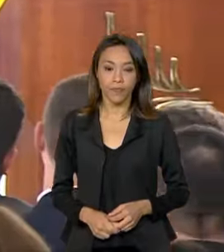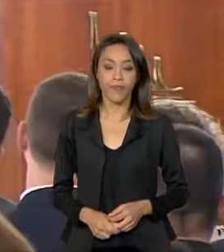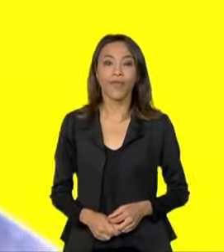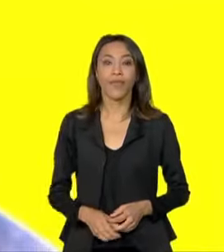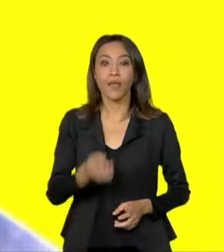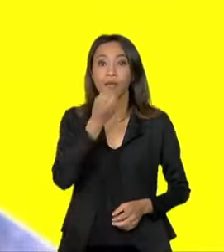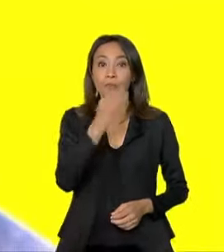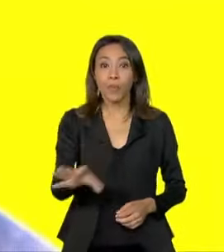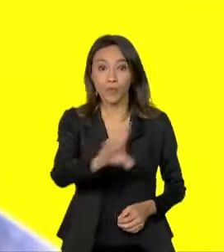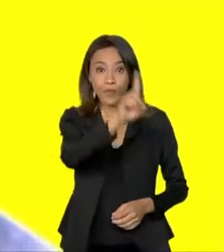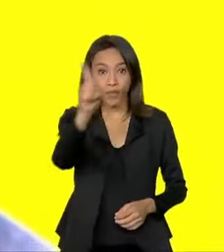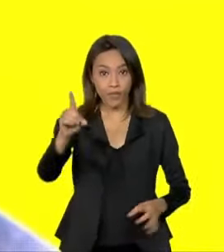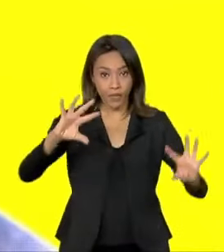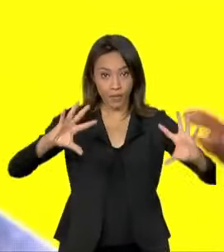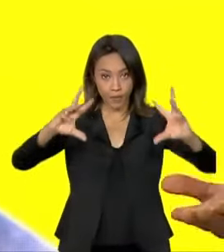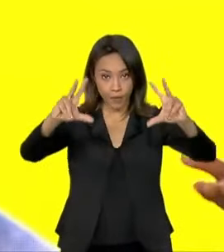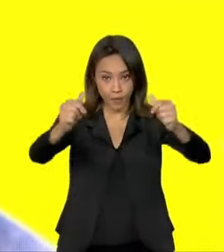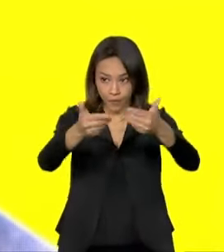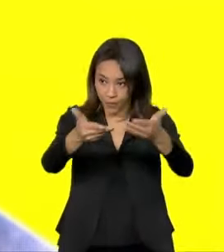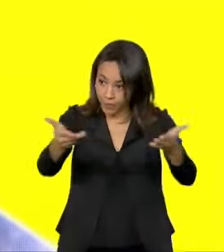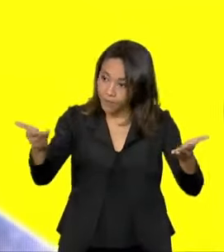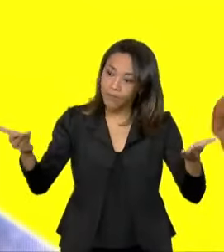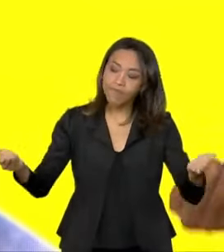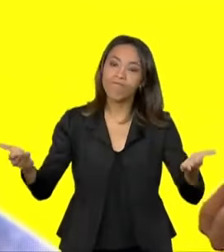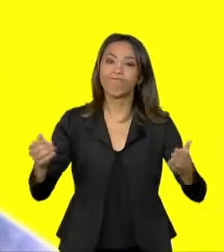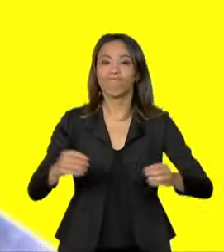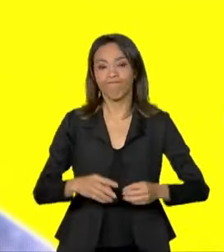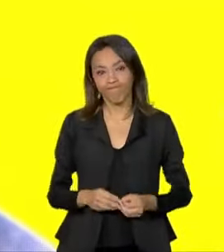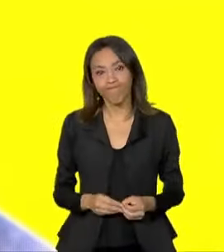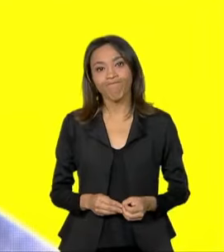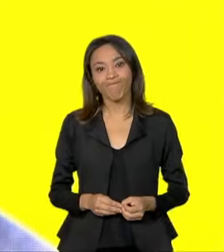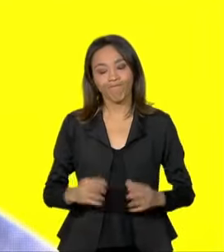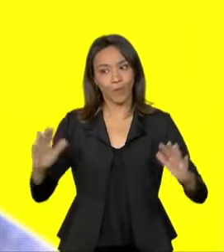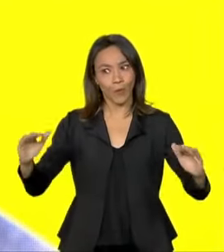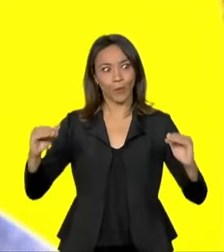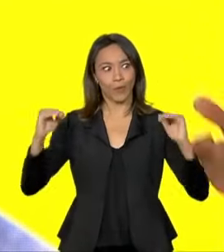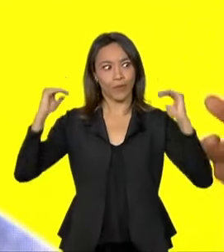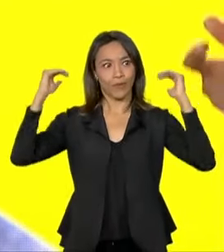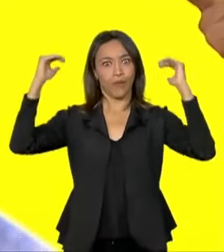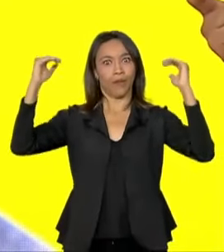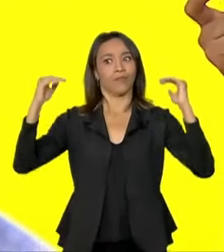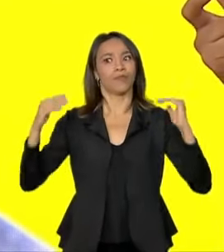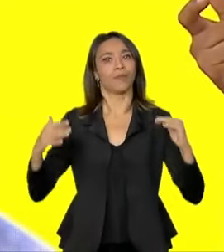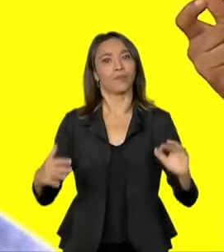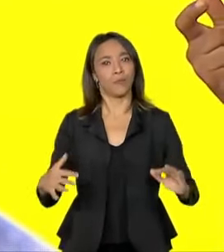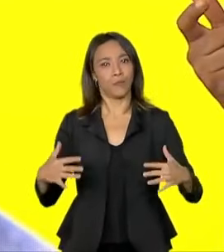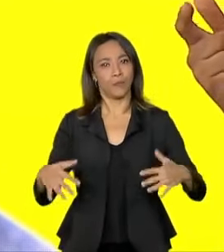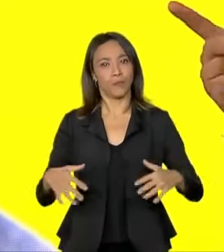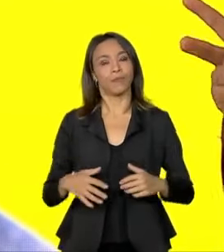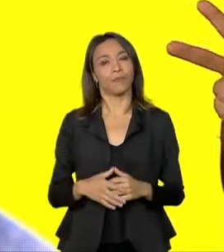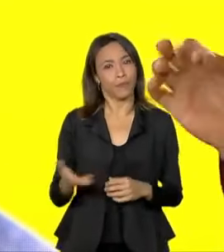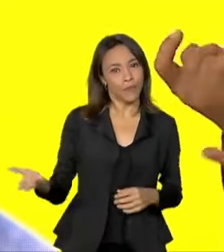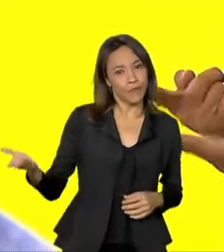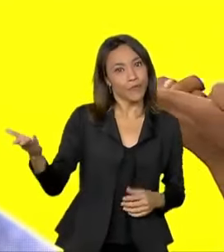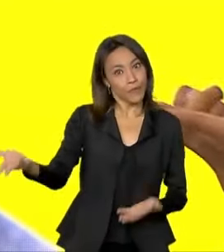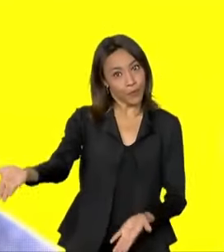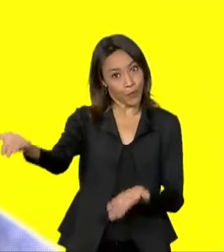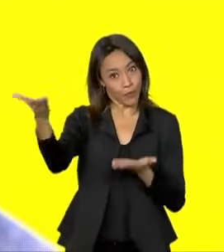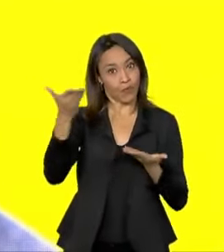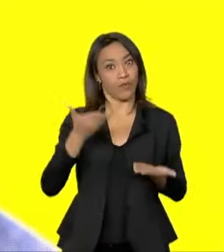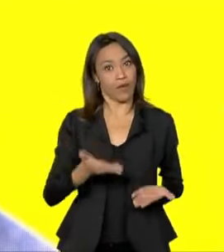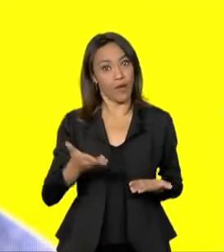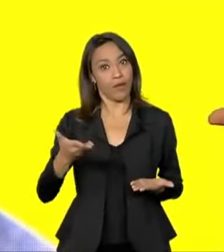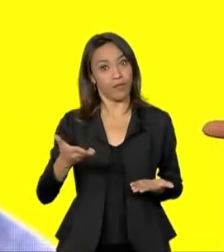Bom dia a todos os presentes e a todas as autoridades, né, que foram convidados e estão